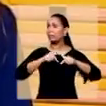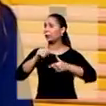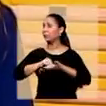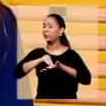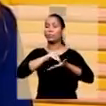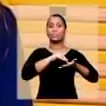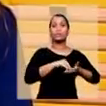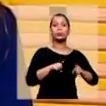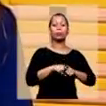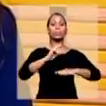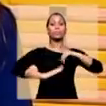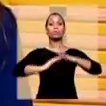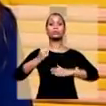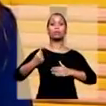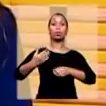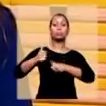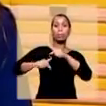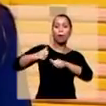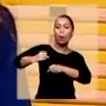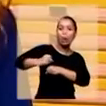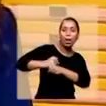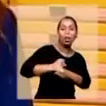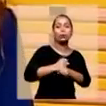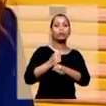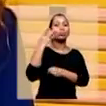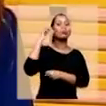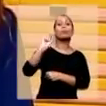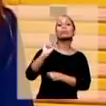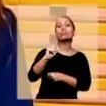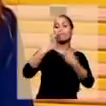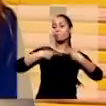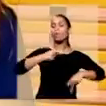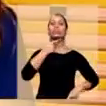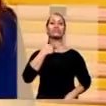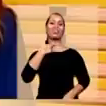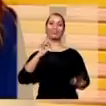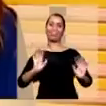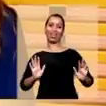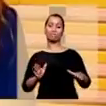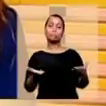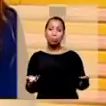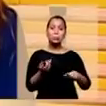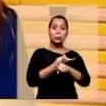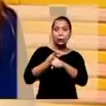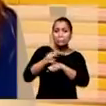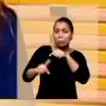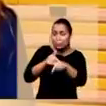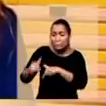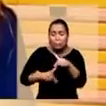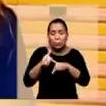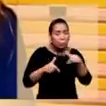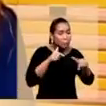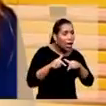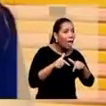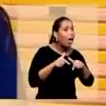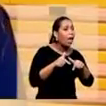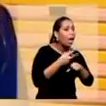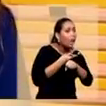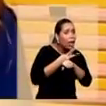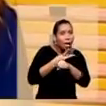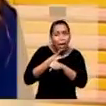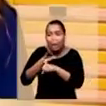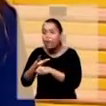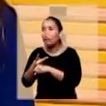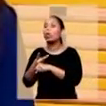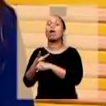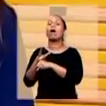e profissionais que estão há muito tempo no mercado ainda não sabem o que querem. Então, na hora de buscar um emprego, sai